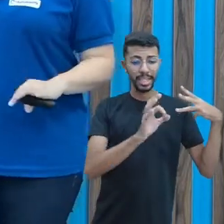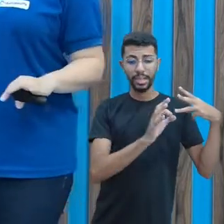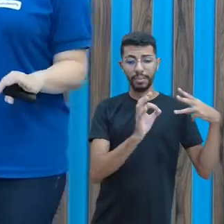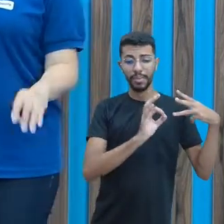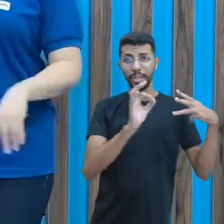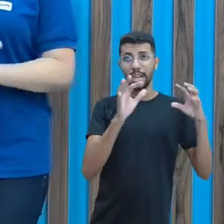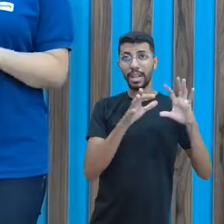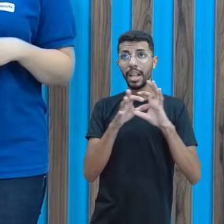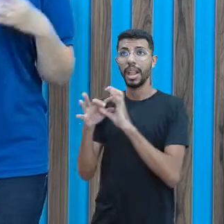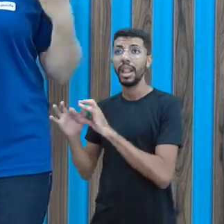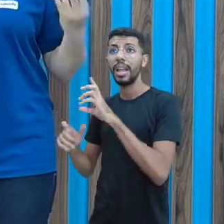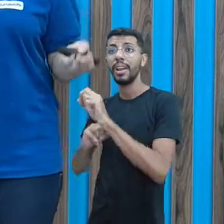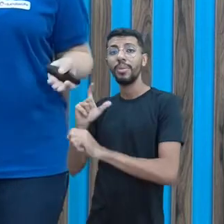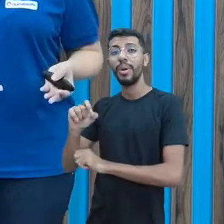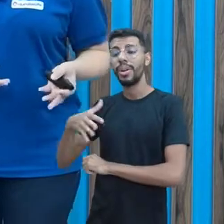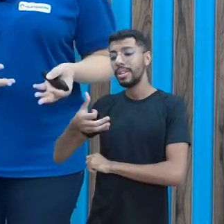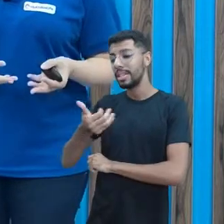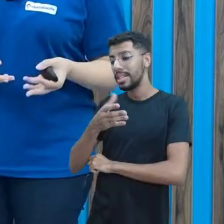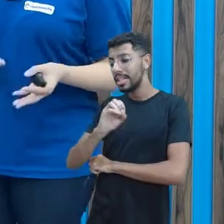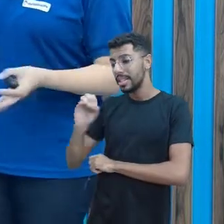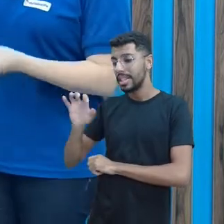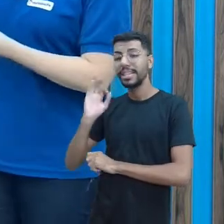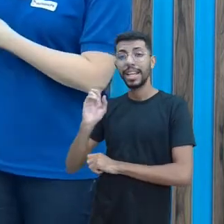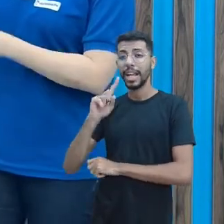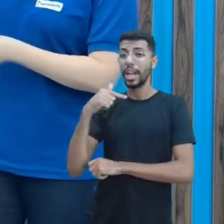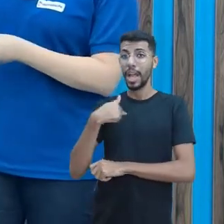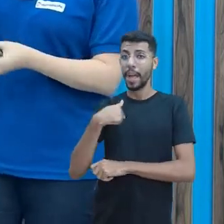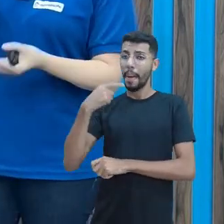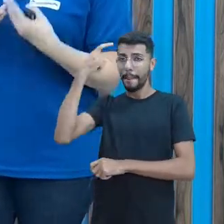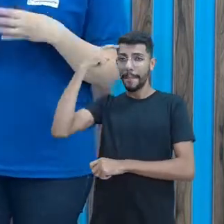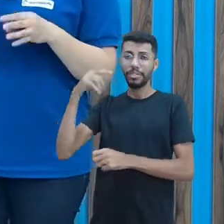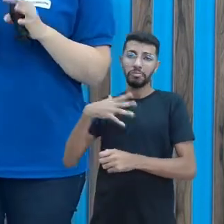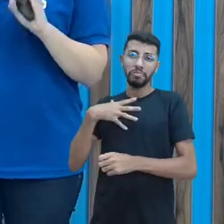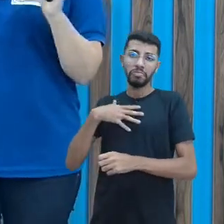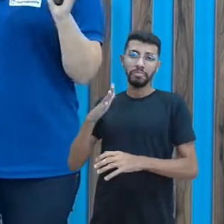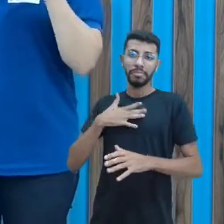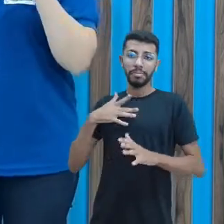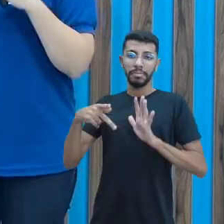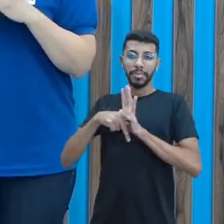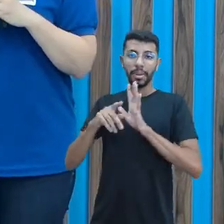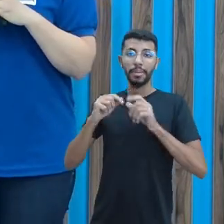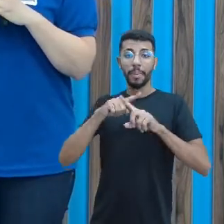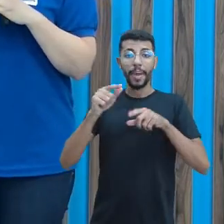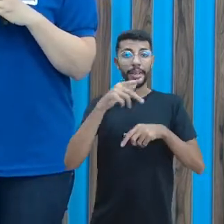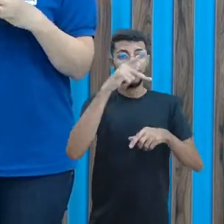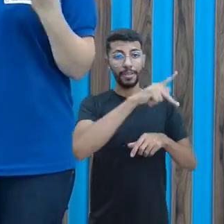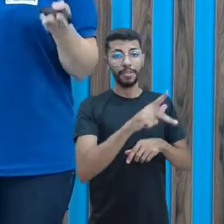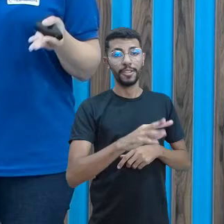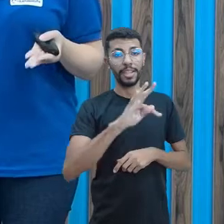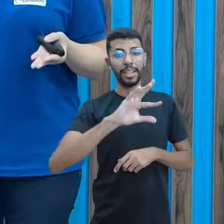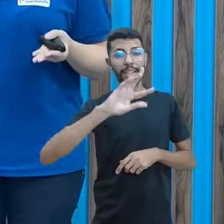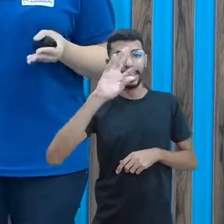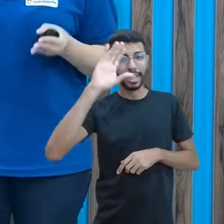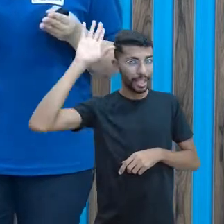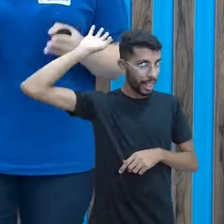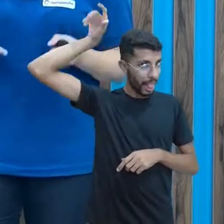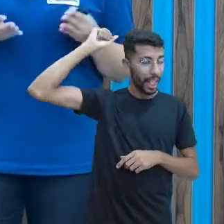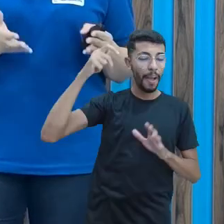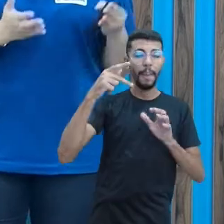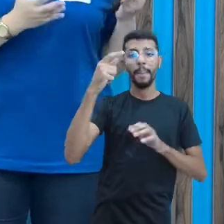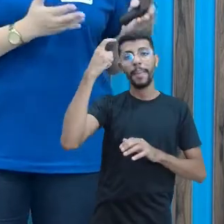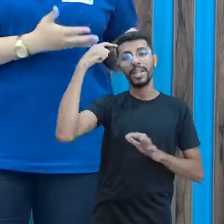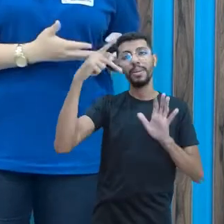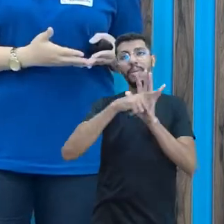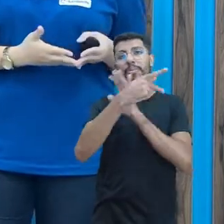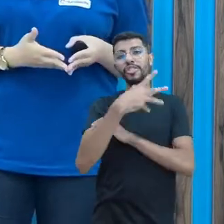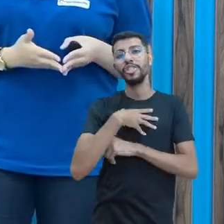de um jeito, o professor Tiago já pensou de outro jeito na subtração e eu pensei aí na adição. Então, eu poderia fazer 50